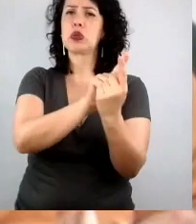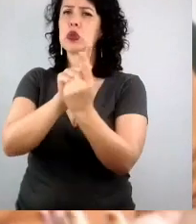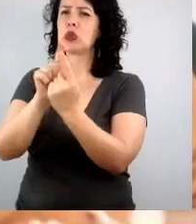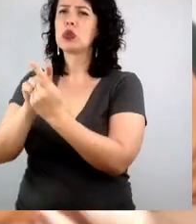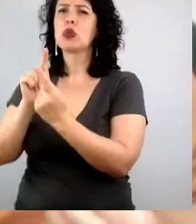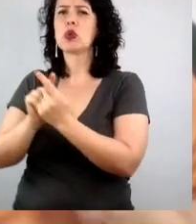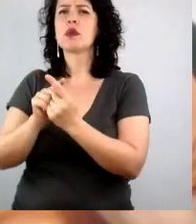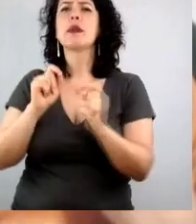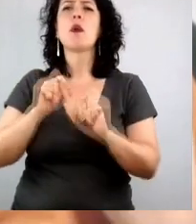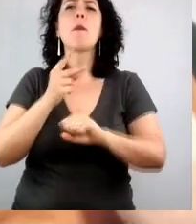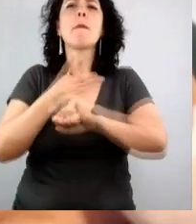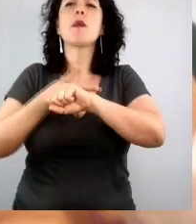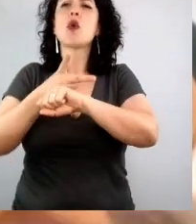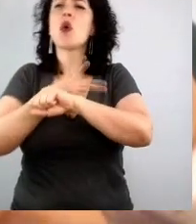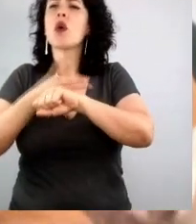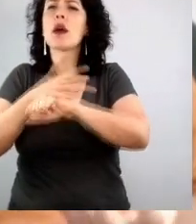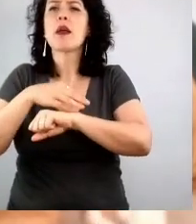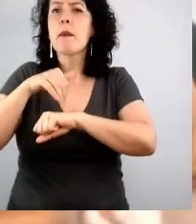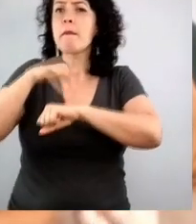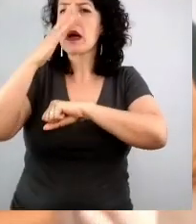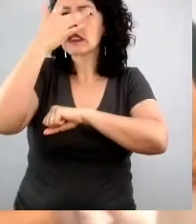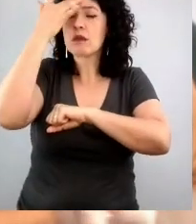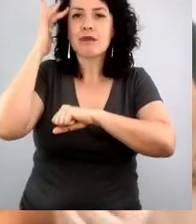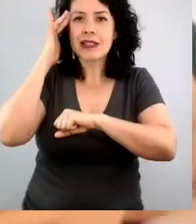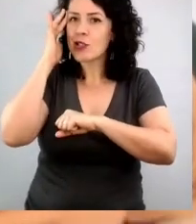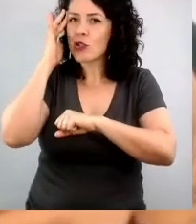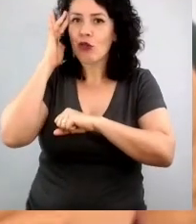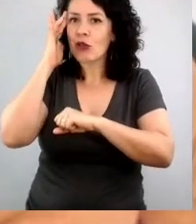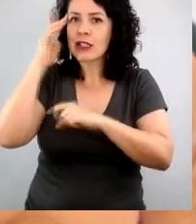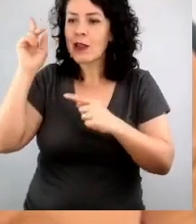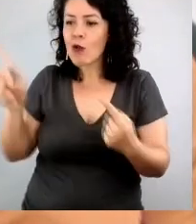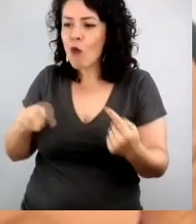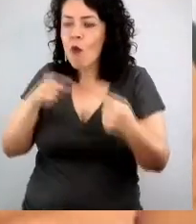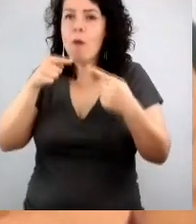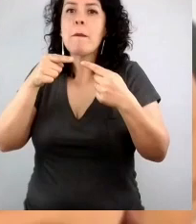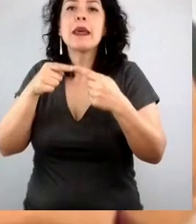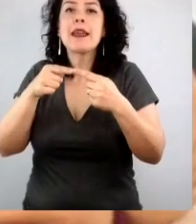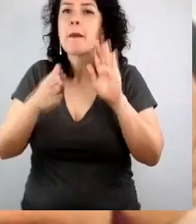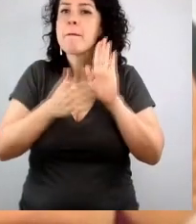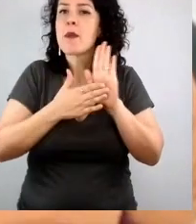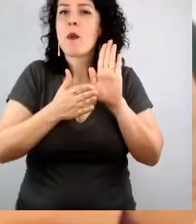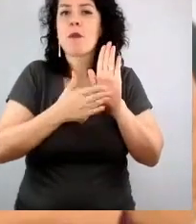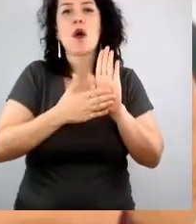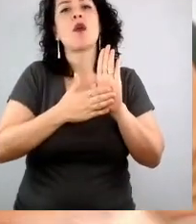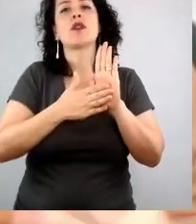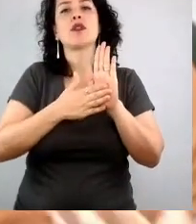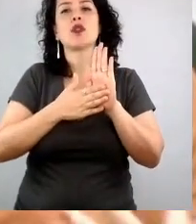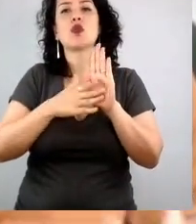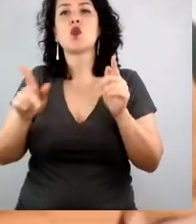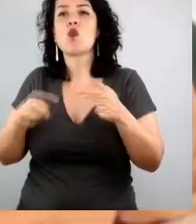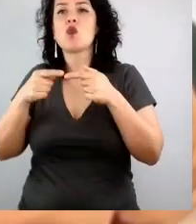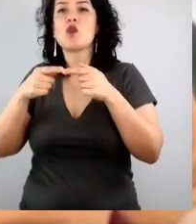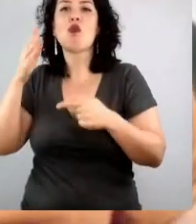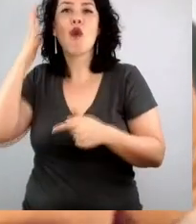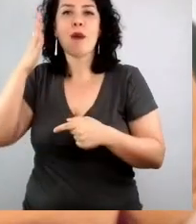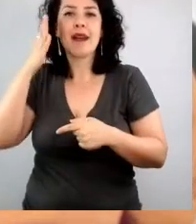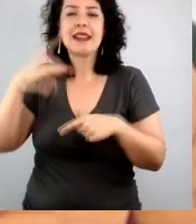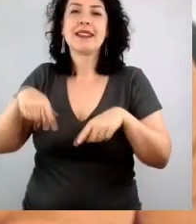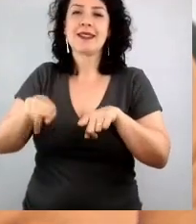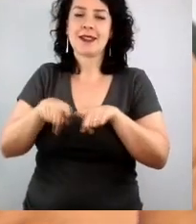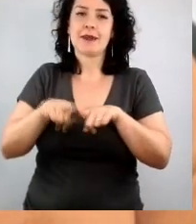ou criadores que agreguem propósito aos seus discursos? Para esse bate-papo, vamos chamar a